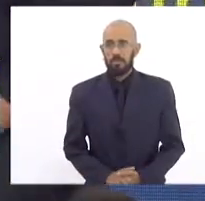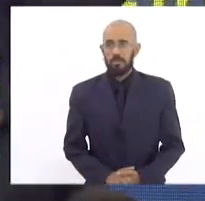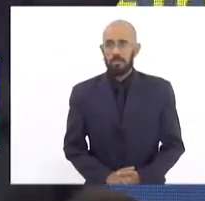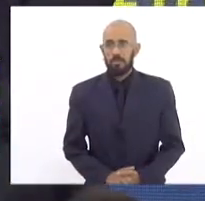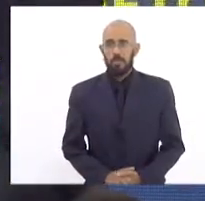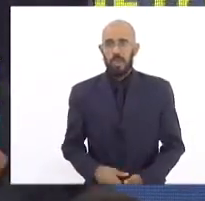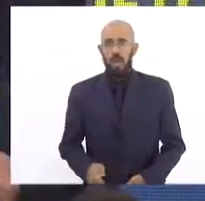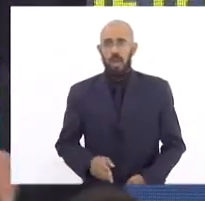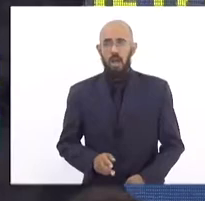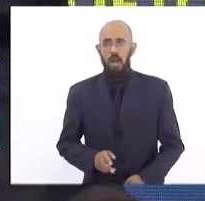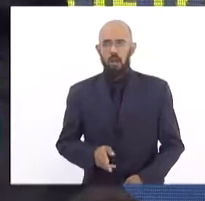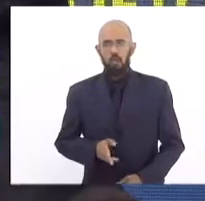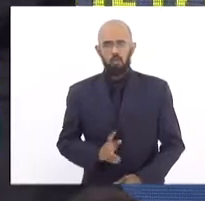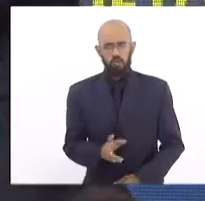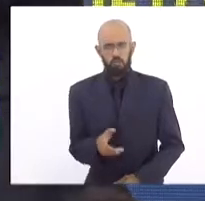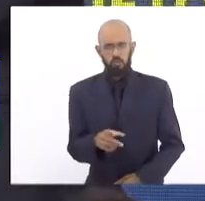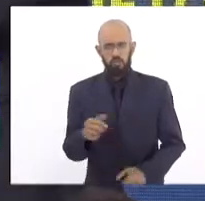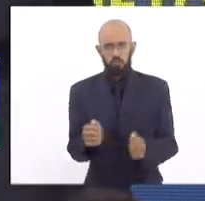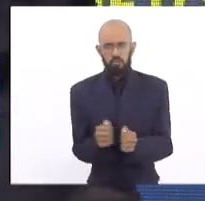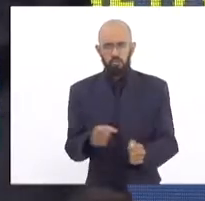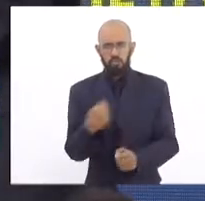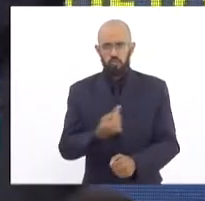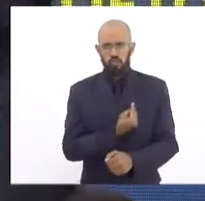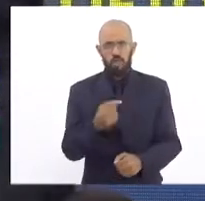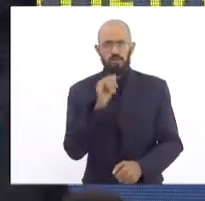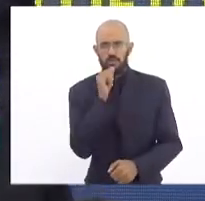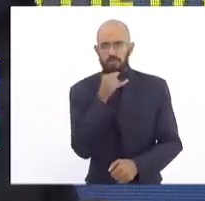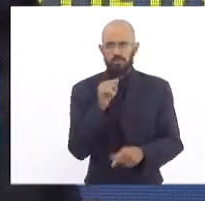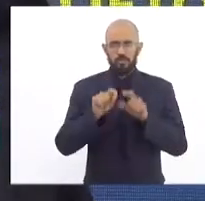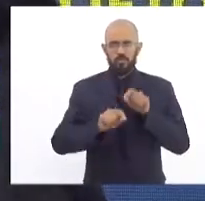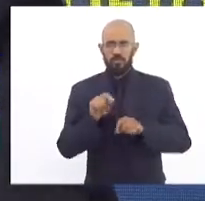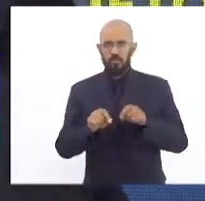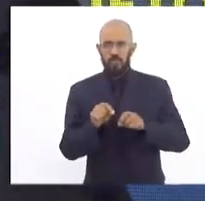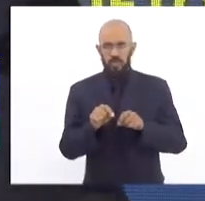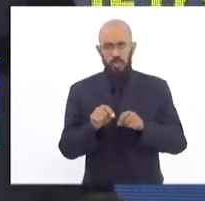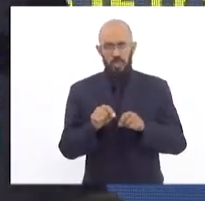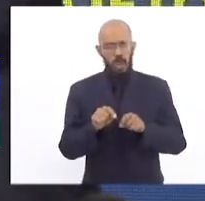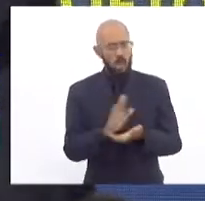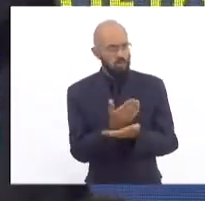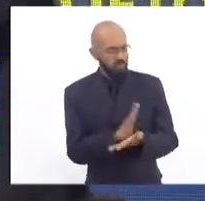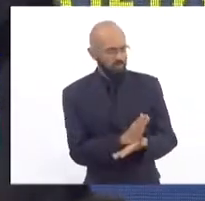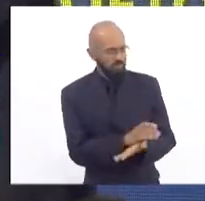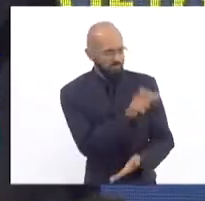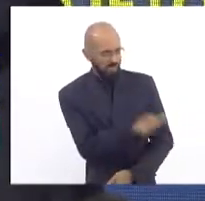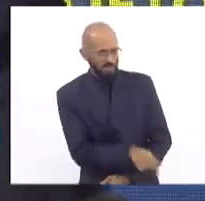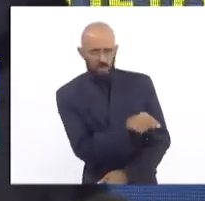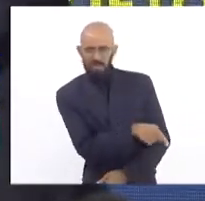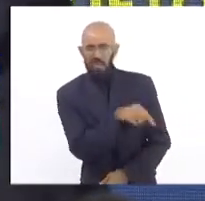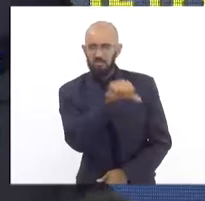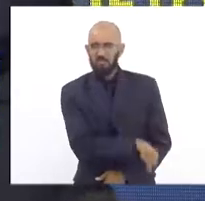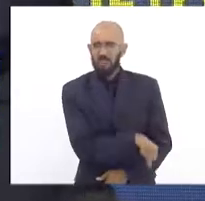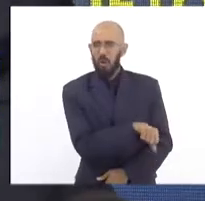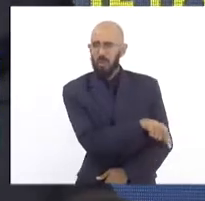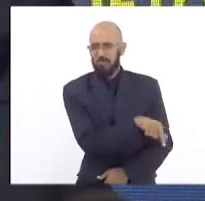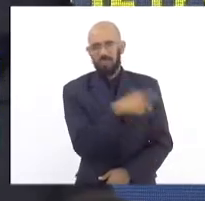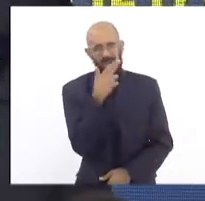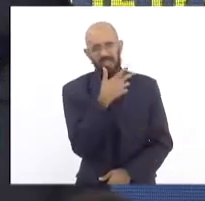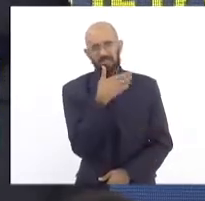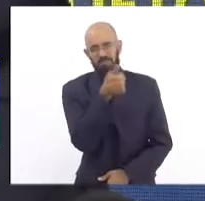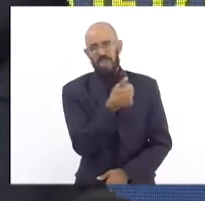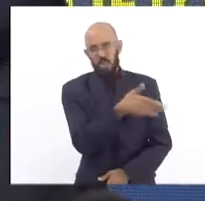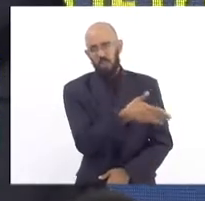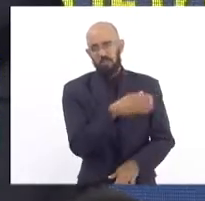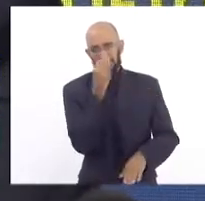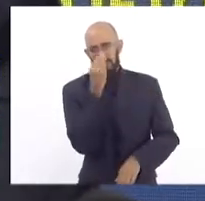Ainda há entre nós, infelizmente, gente que quanto pior, melhor. Mas a gente deixa essa turma falando